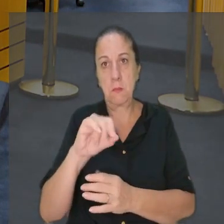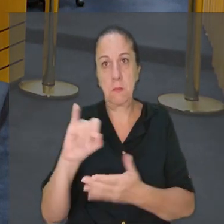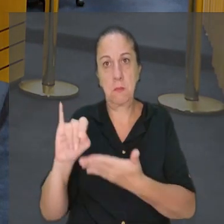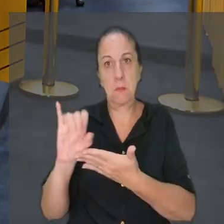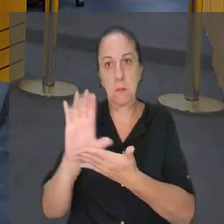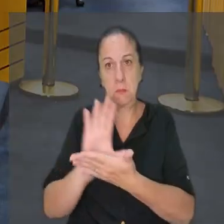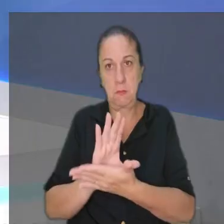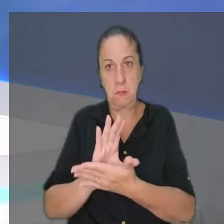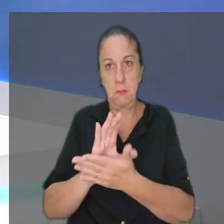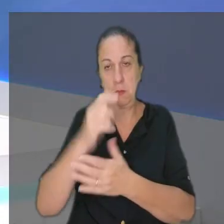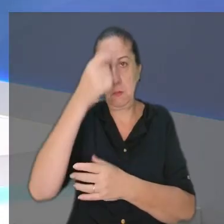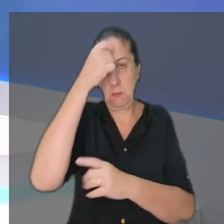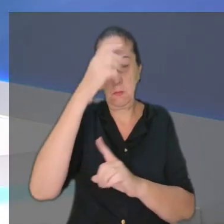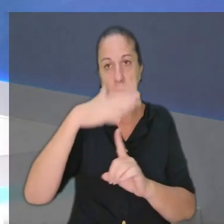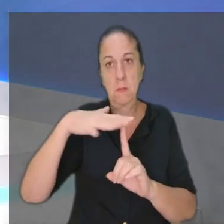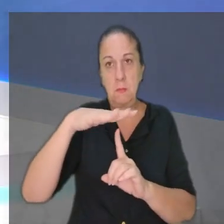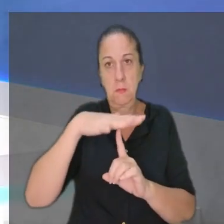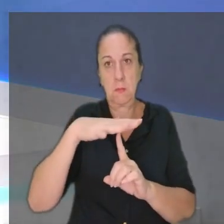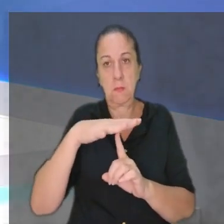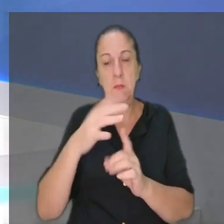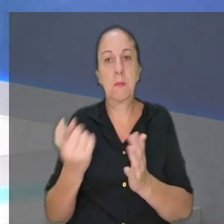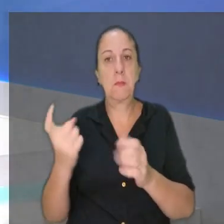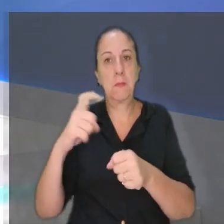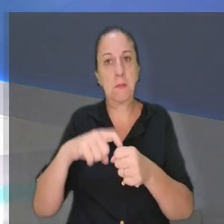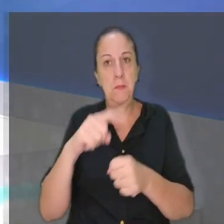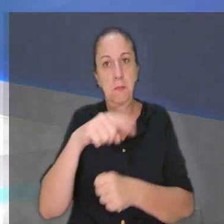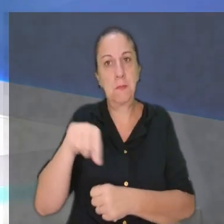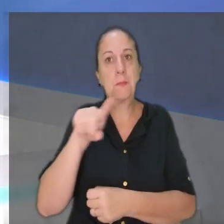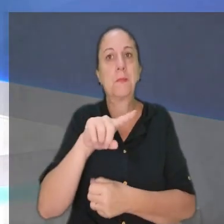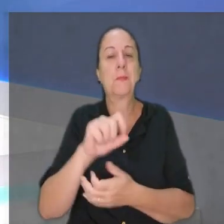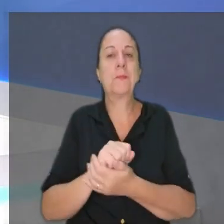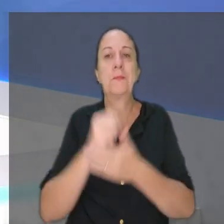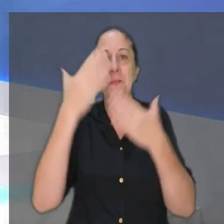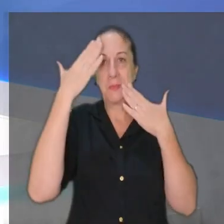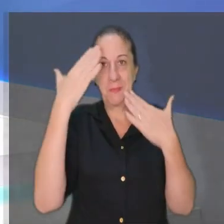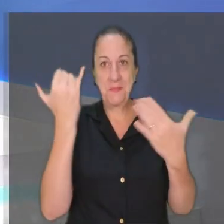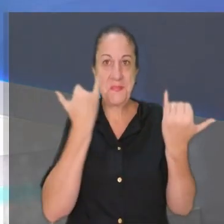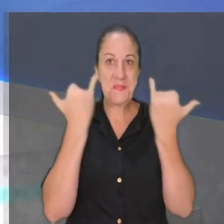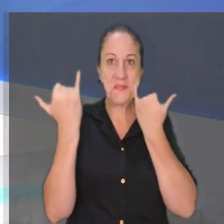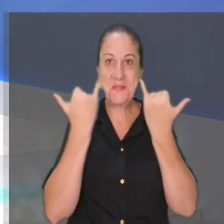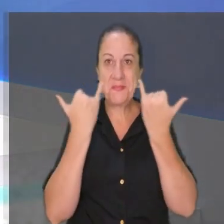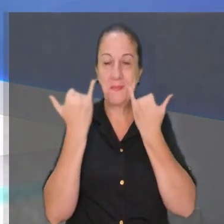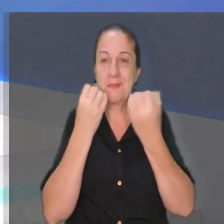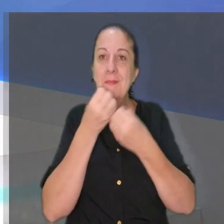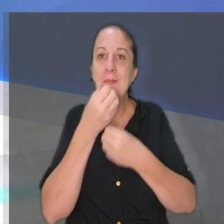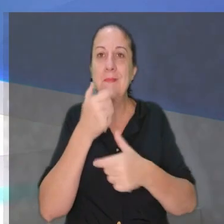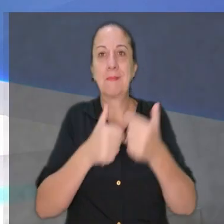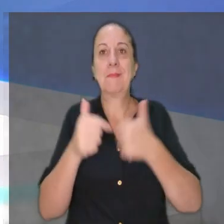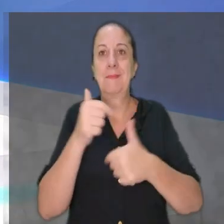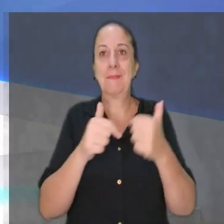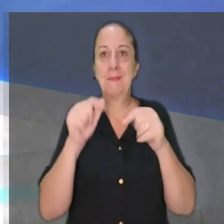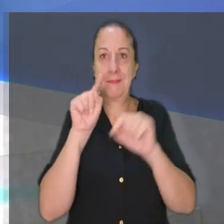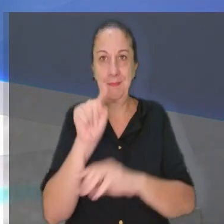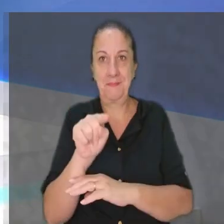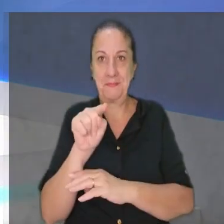indenização por dano moral. Luana e Anderson, volto com vocês. Tá certo, Pablo. Muito obrigado pelas informações. Bom trabalho para